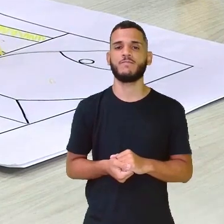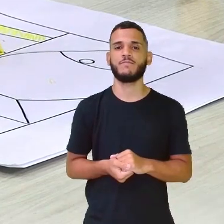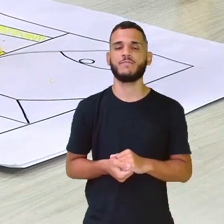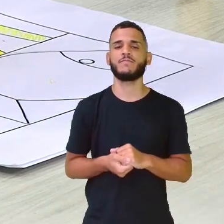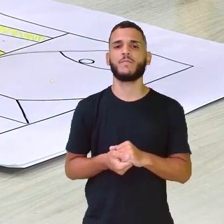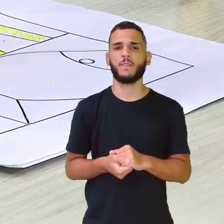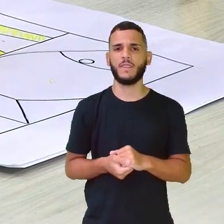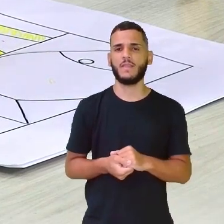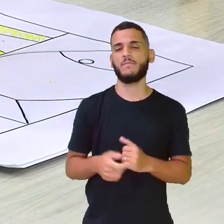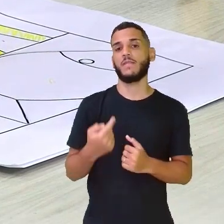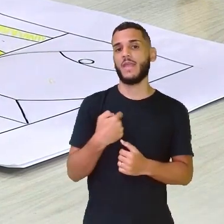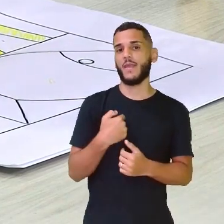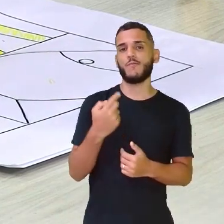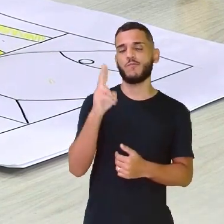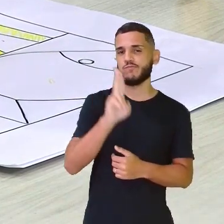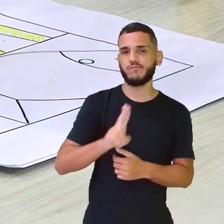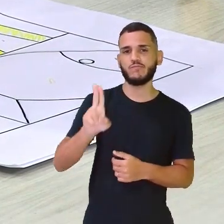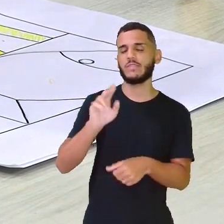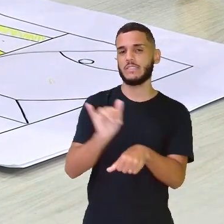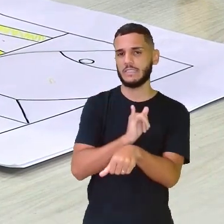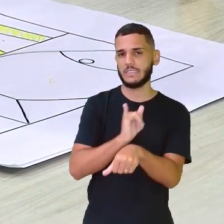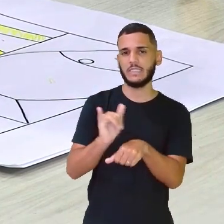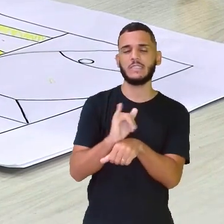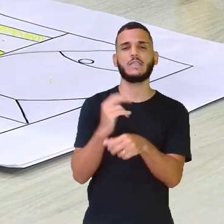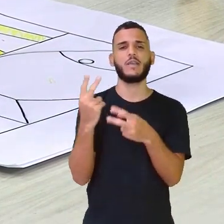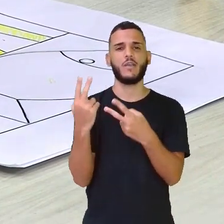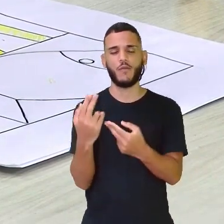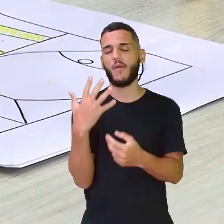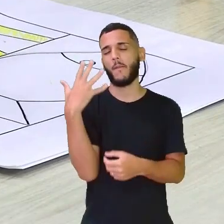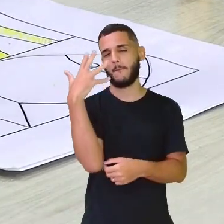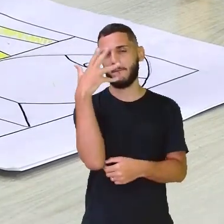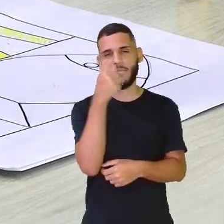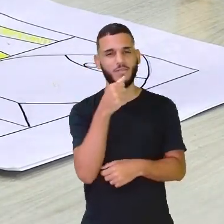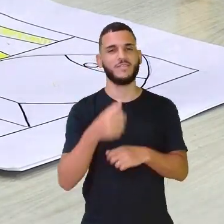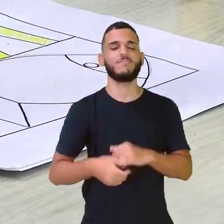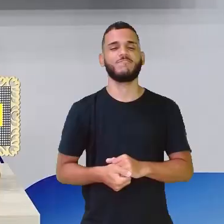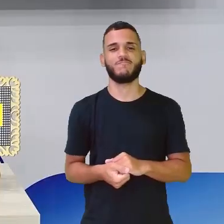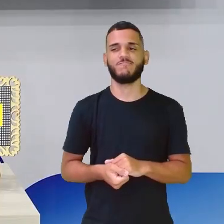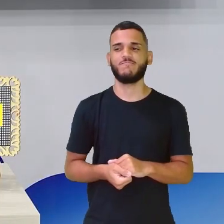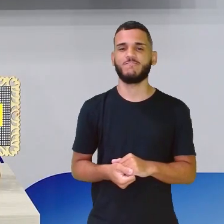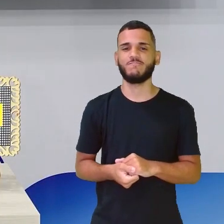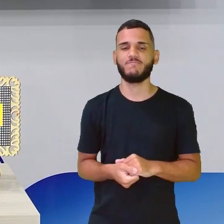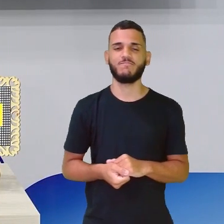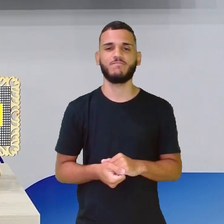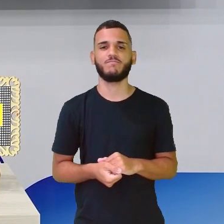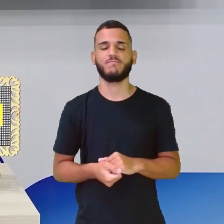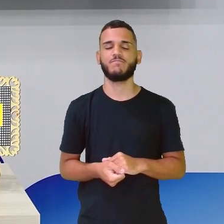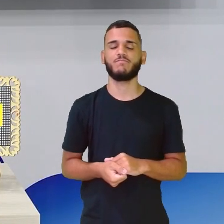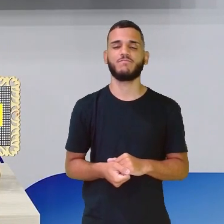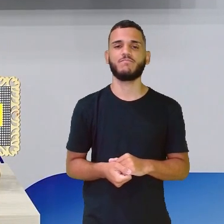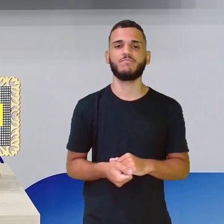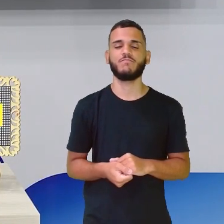Quanto mais eu fizer assim, mais bonito fica o desenho, tá bom? Então, aqui